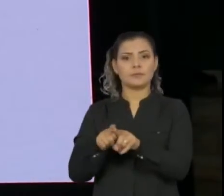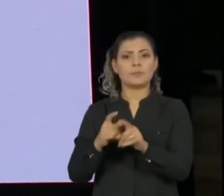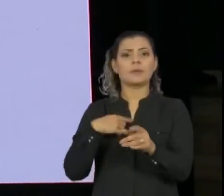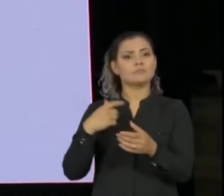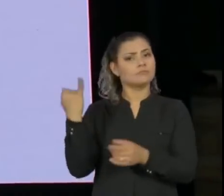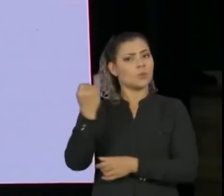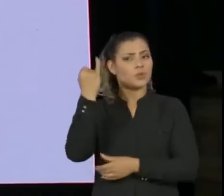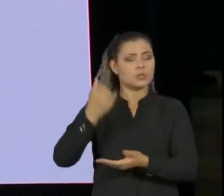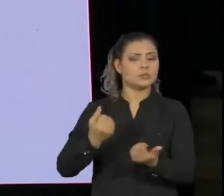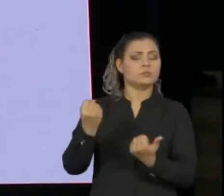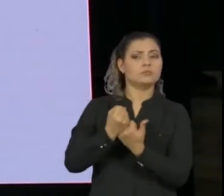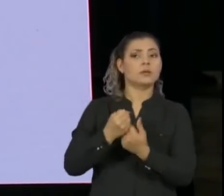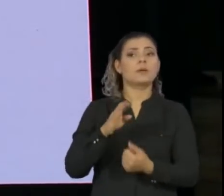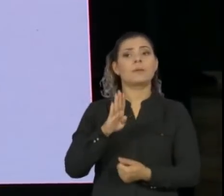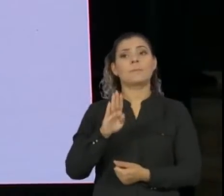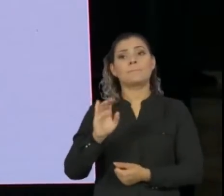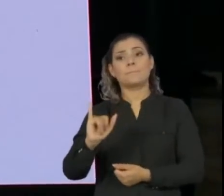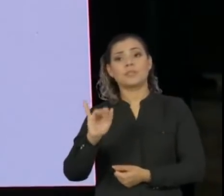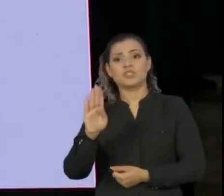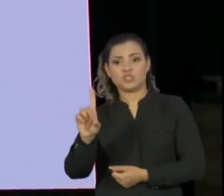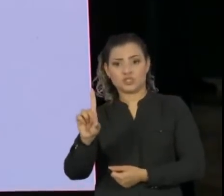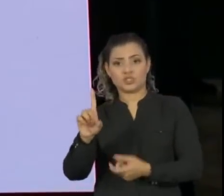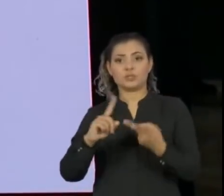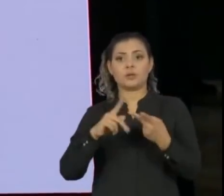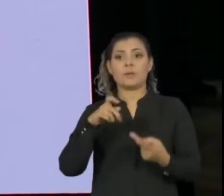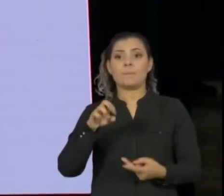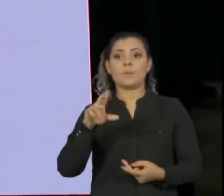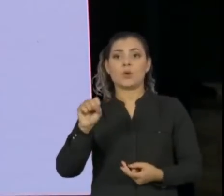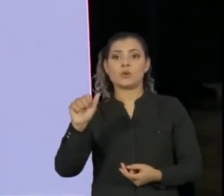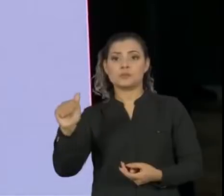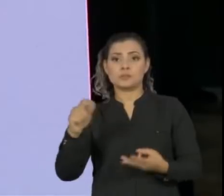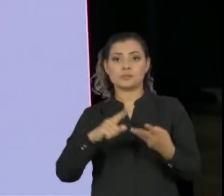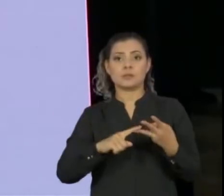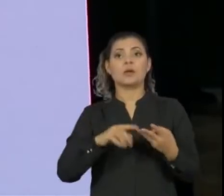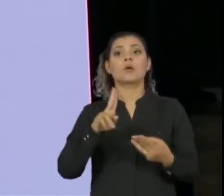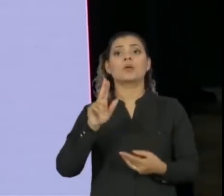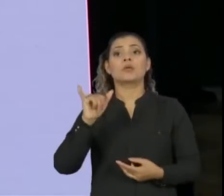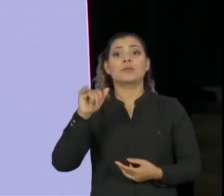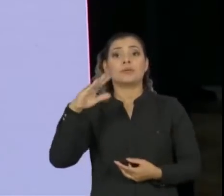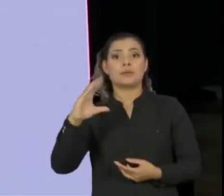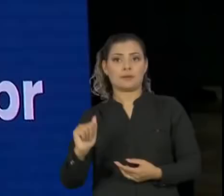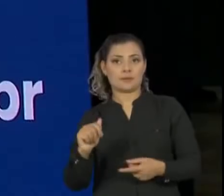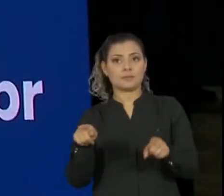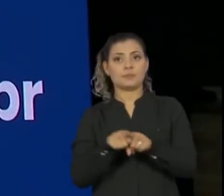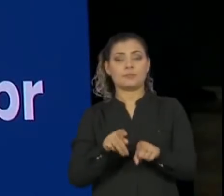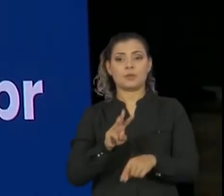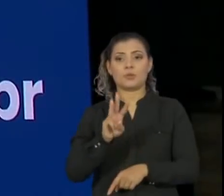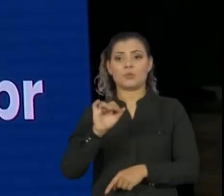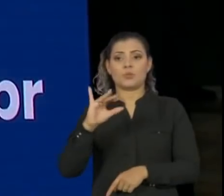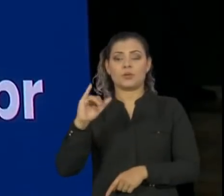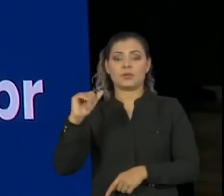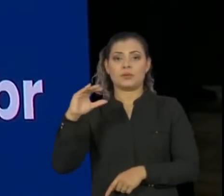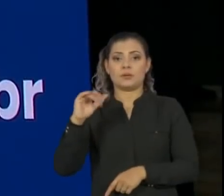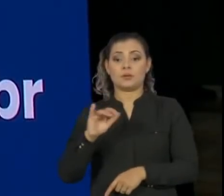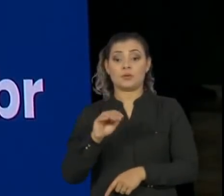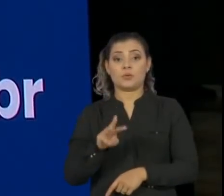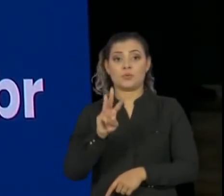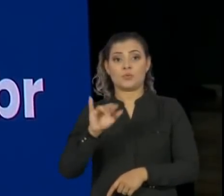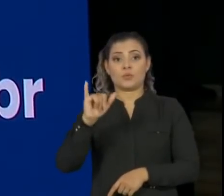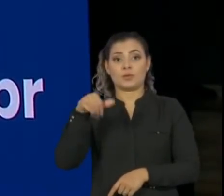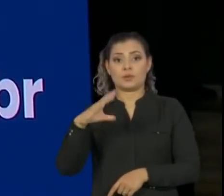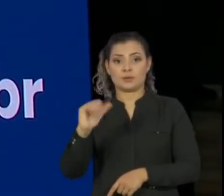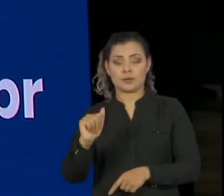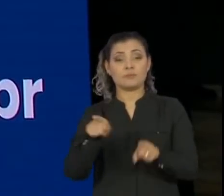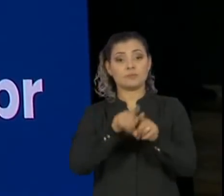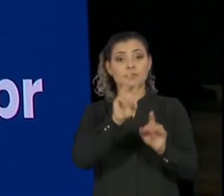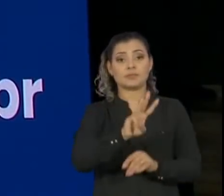processo, além do BID, Prosas, Telo e o ILINCA. Na próxima página, o site. As